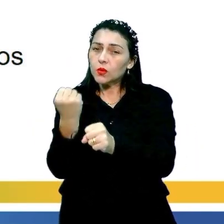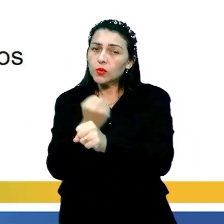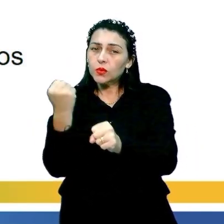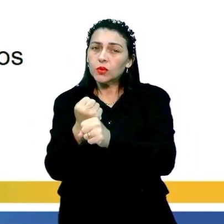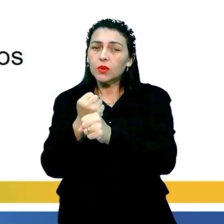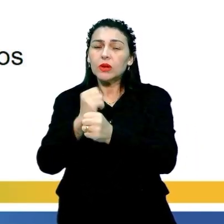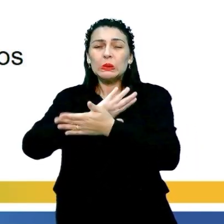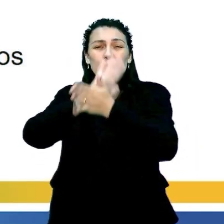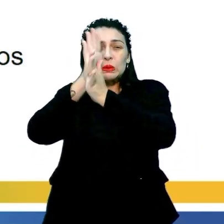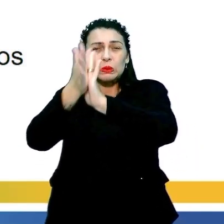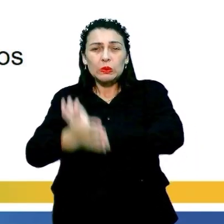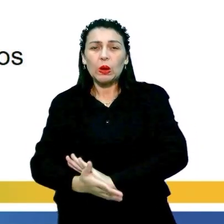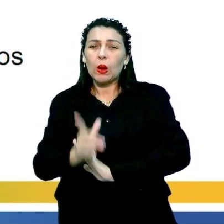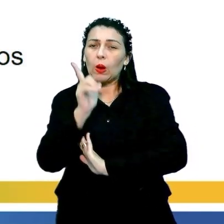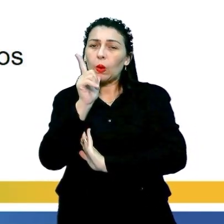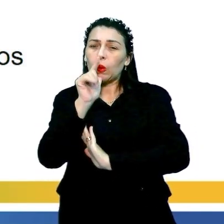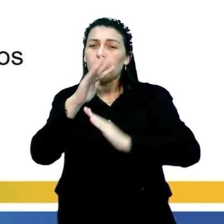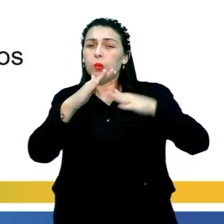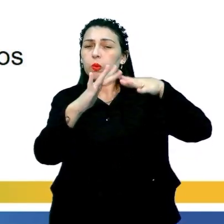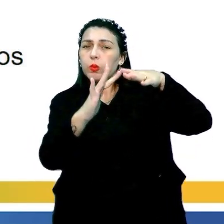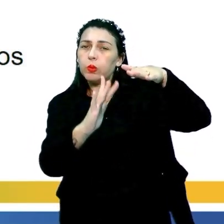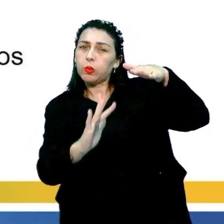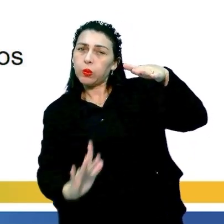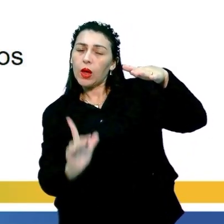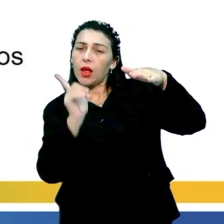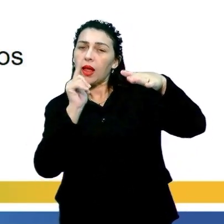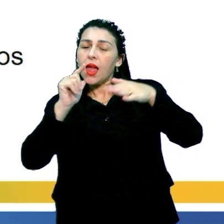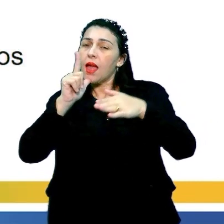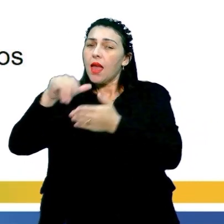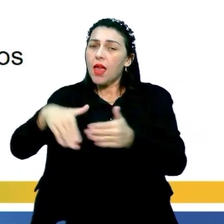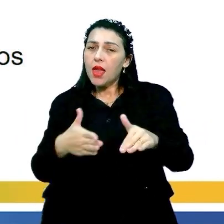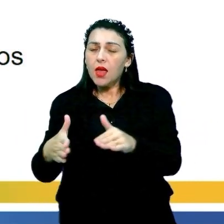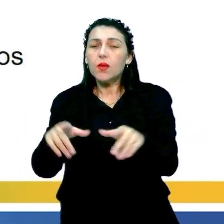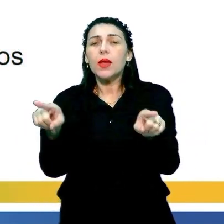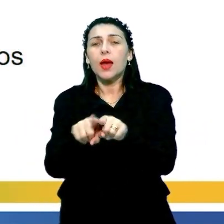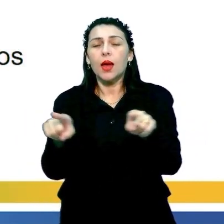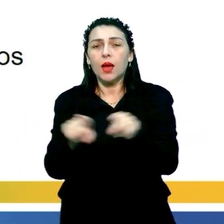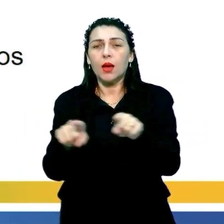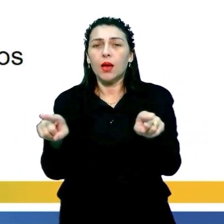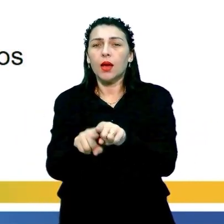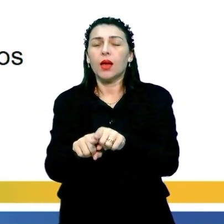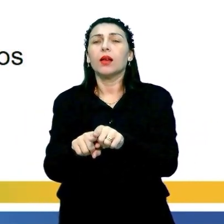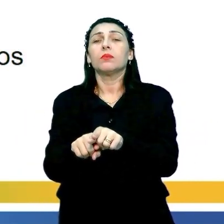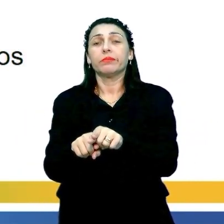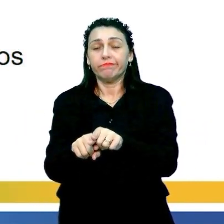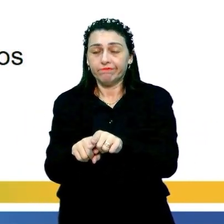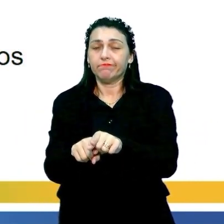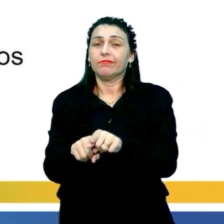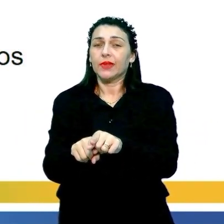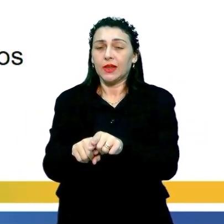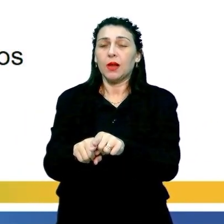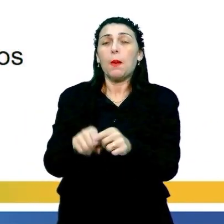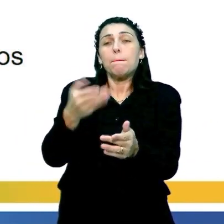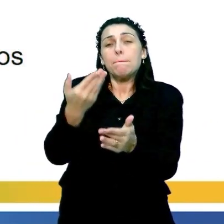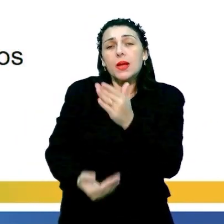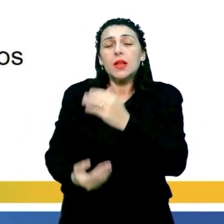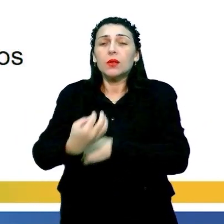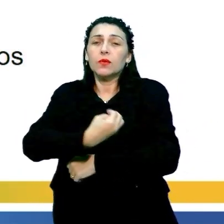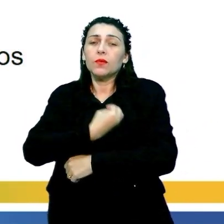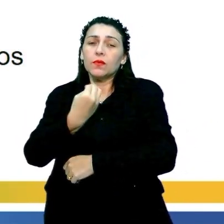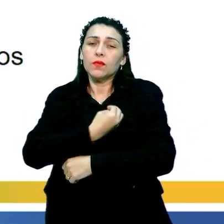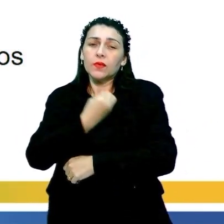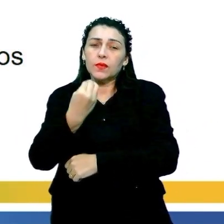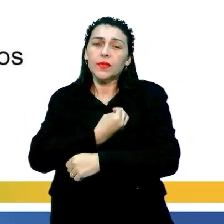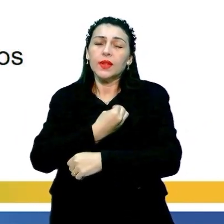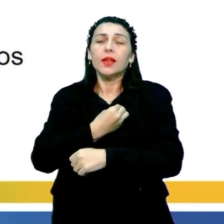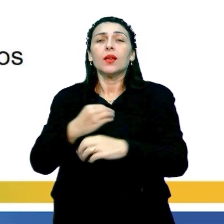destroem represas, turbinas hidrelétricas, rios e lagos podem ficar totalmente acidificados, perdendo vida. Organismos